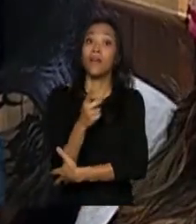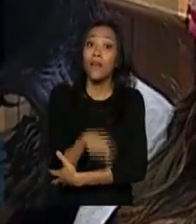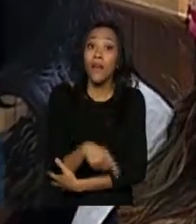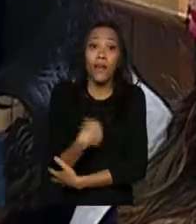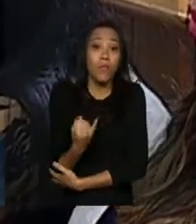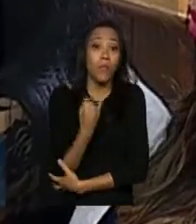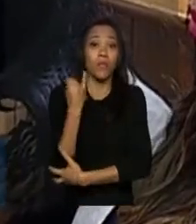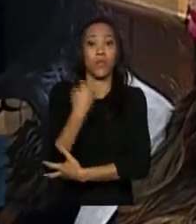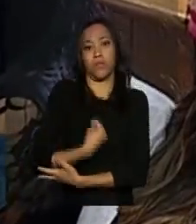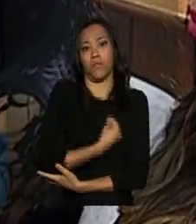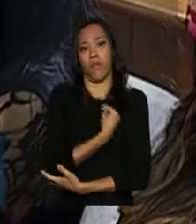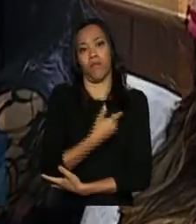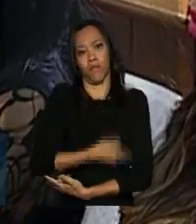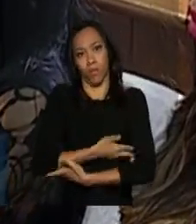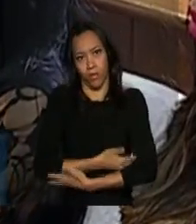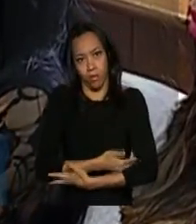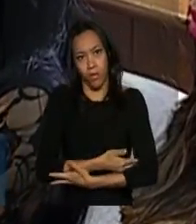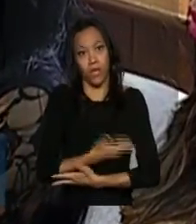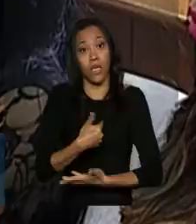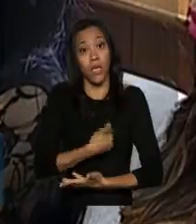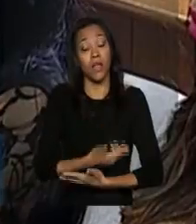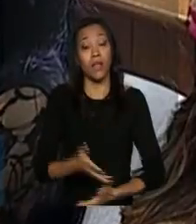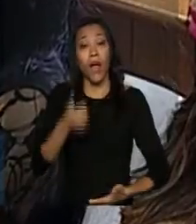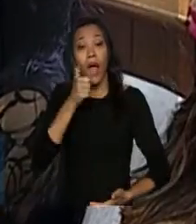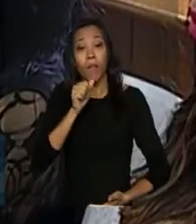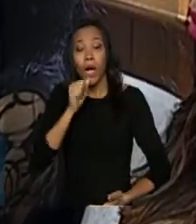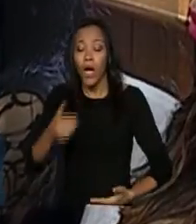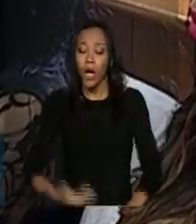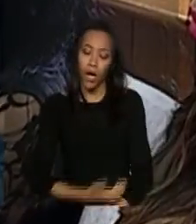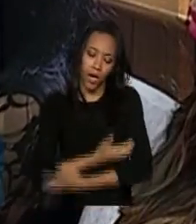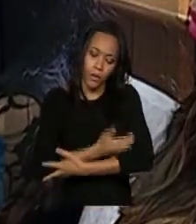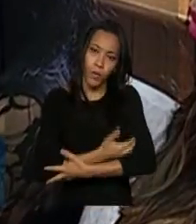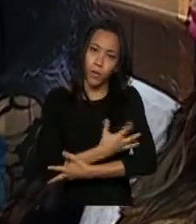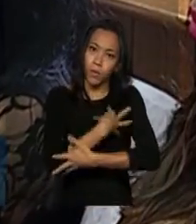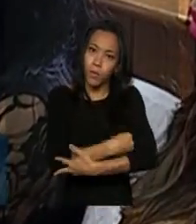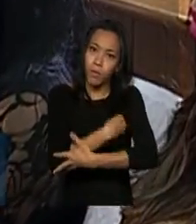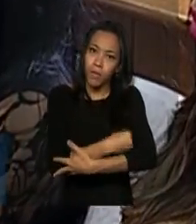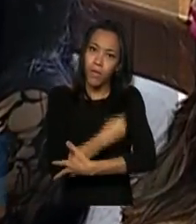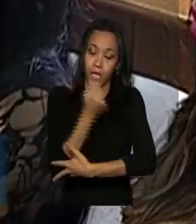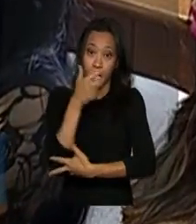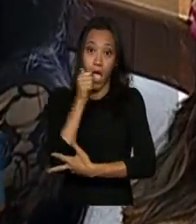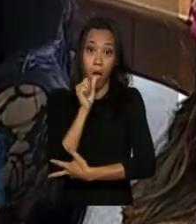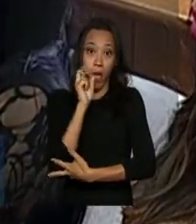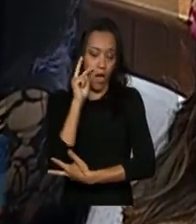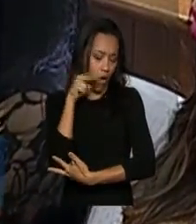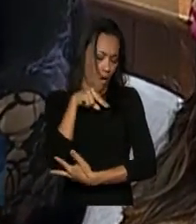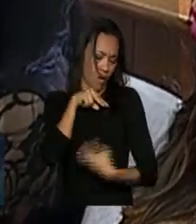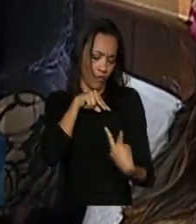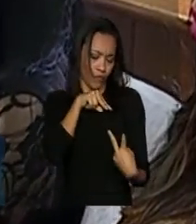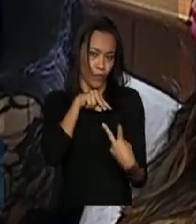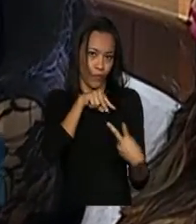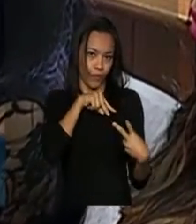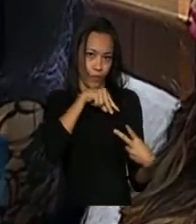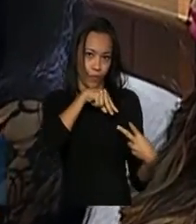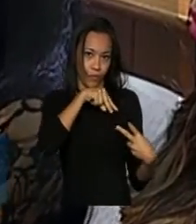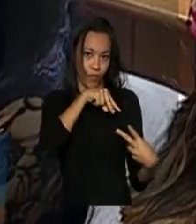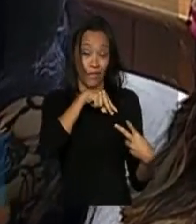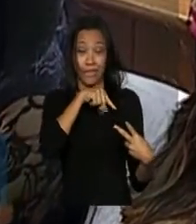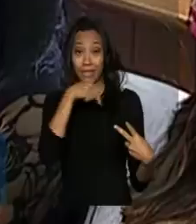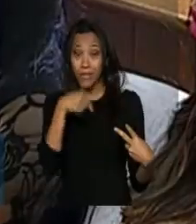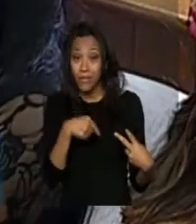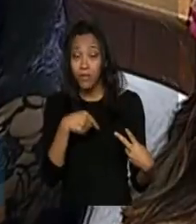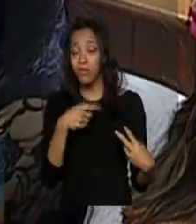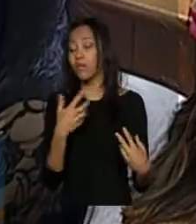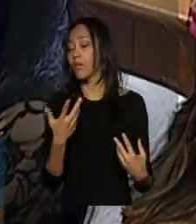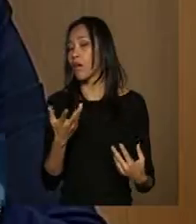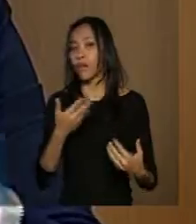vida do ser humano, que é quando o bebezinho está no colo da mãe, mamando no peito dela e olhando dentro dos olhos dela, nesse momento, uma